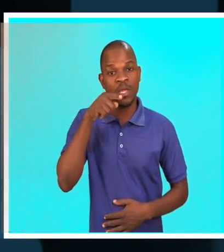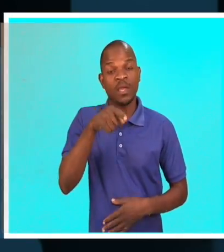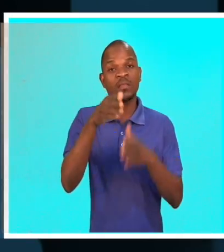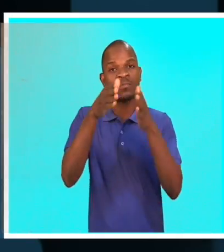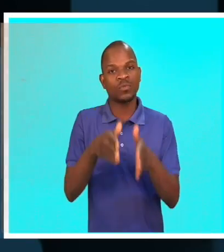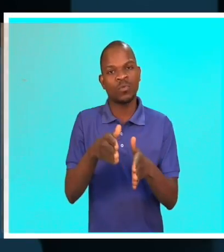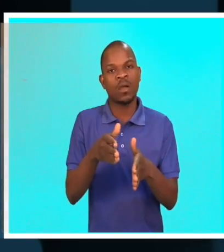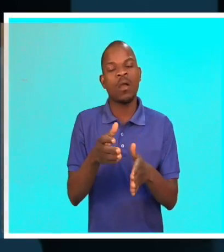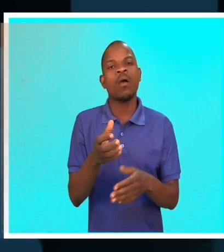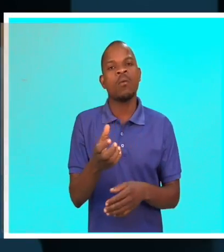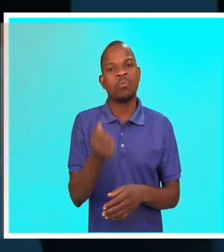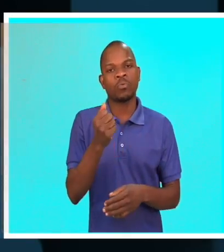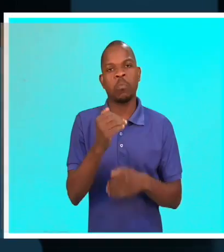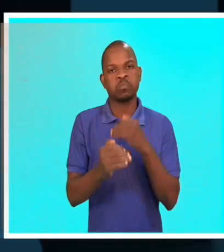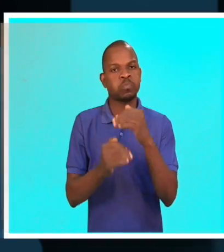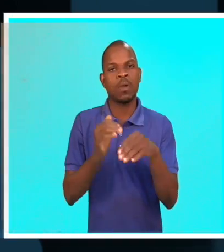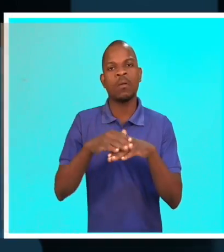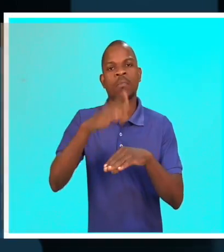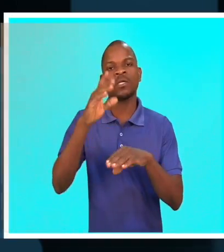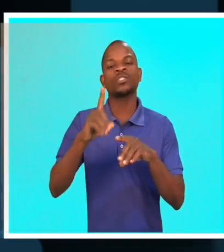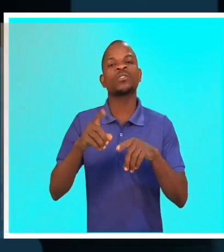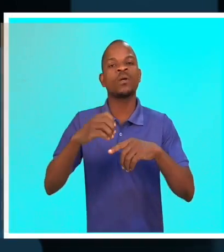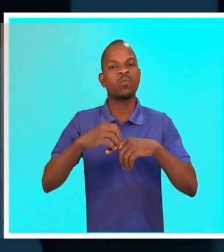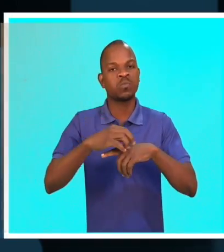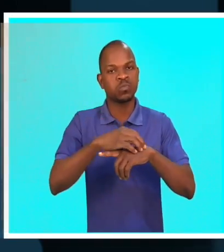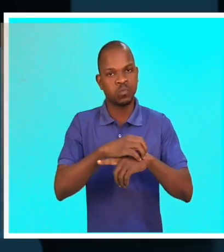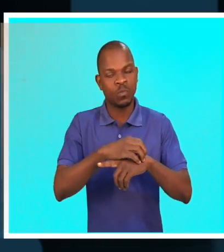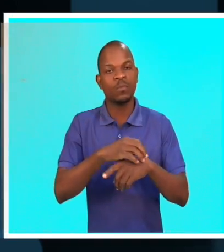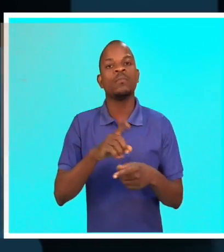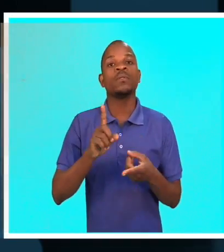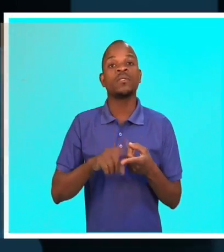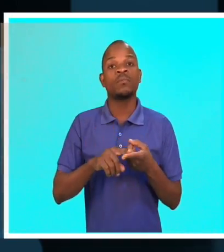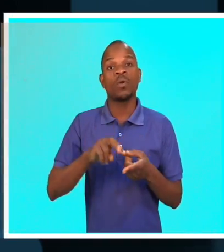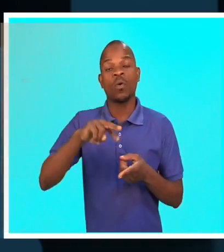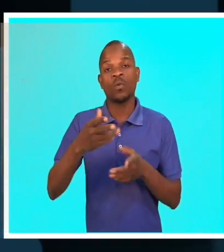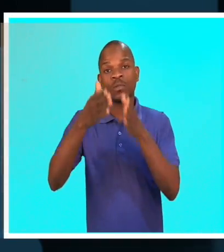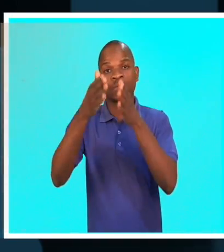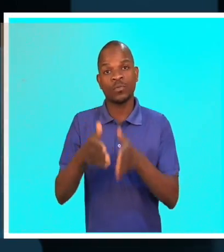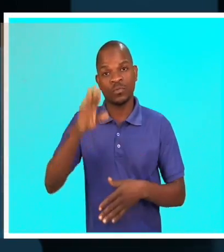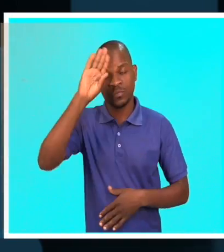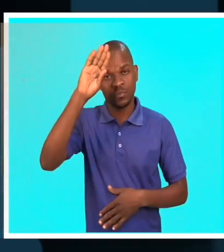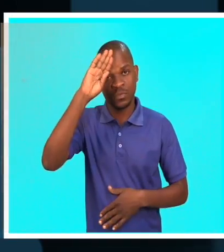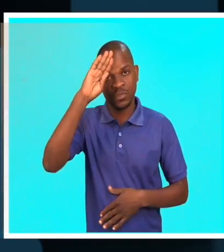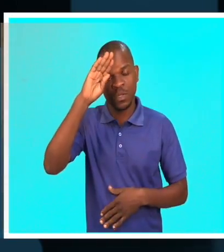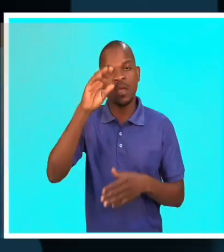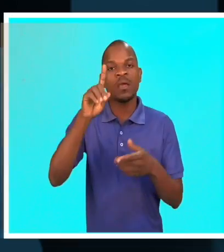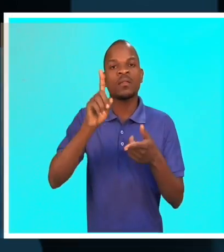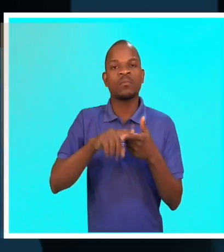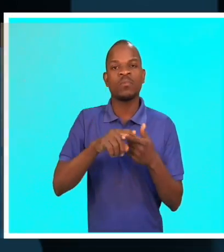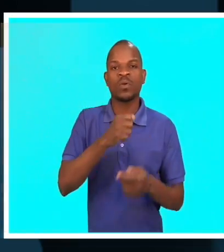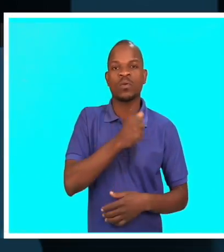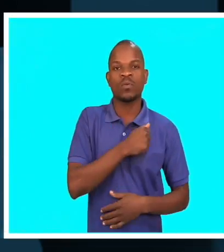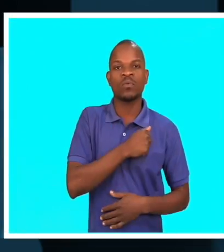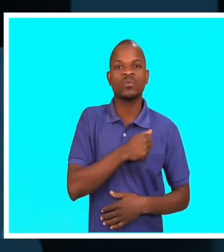que está em risco de desenvolver o câncer da próstata. Um paciente que gosta